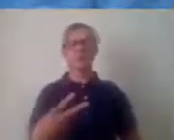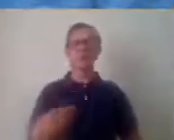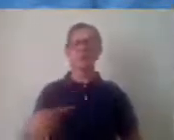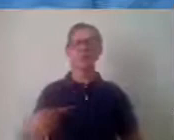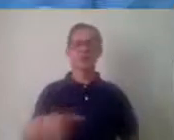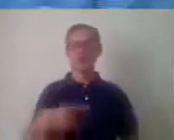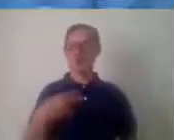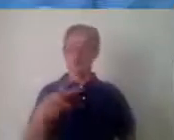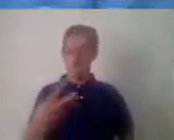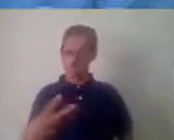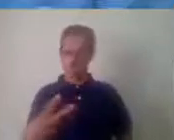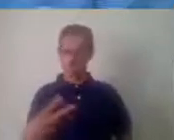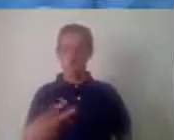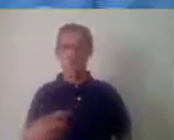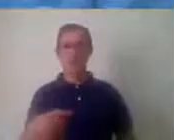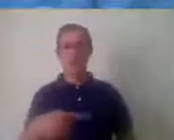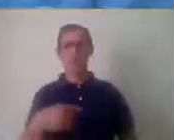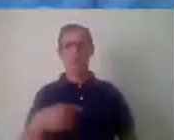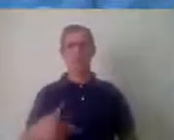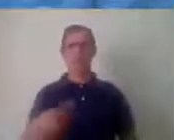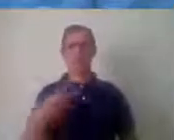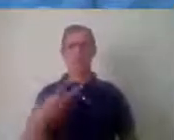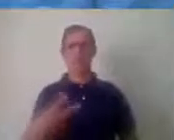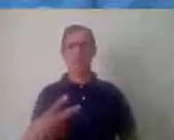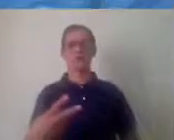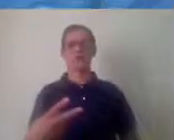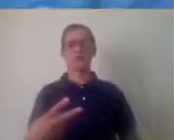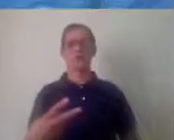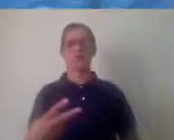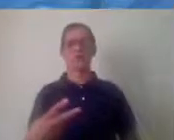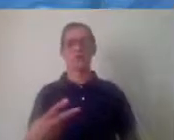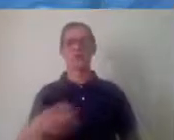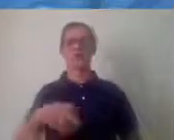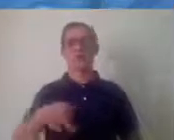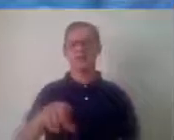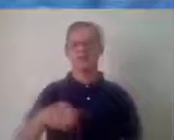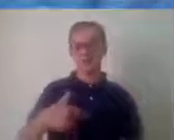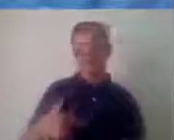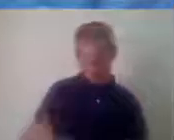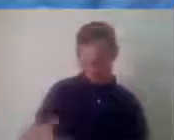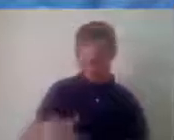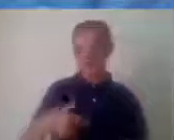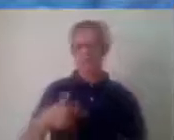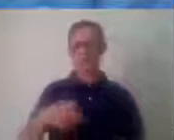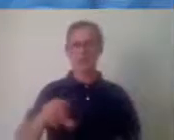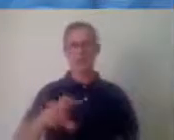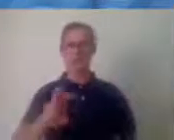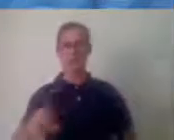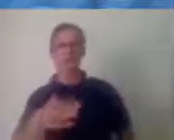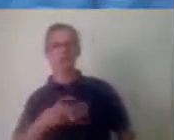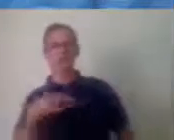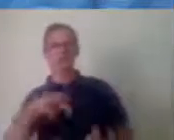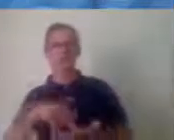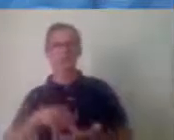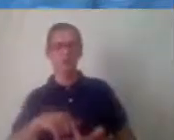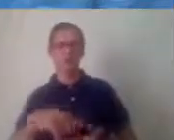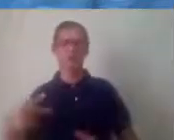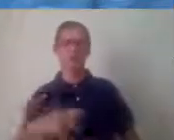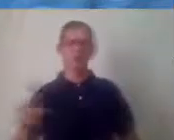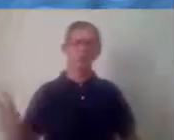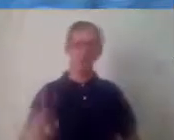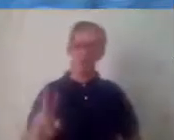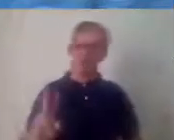2, né? 1,5, não, 1,5, 2 é 2 positivo. E 9,5 é o quê? É o meu ponto de máximo daquela